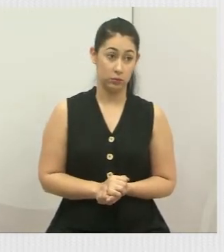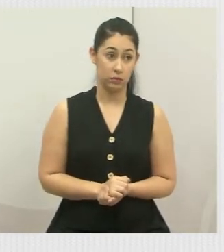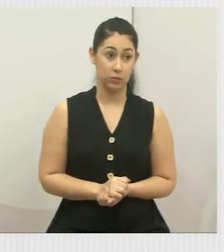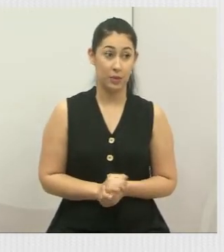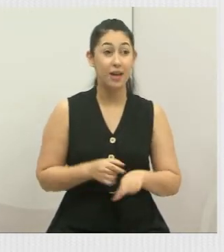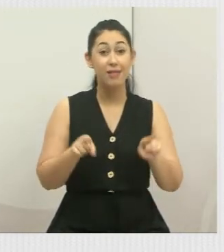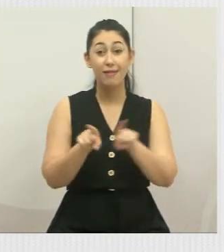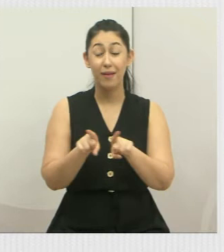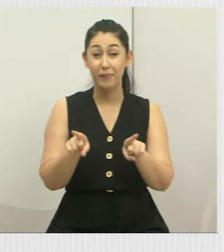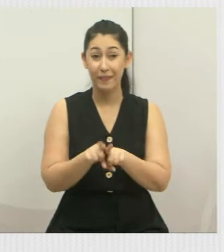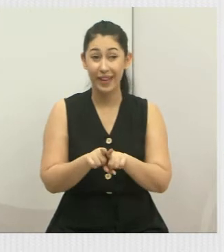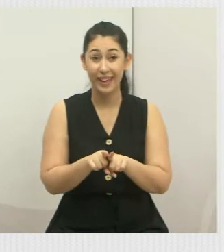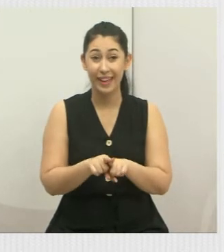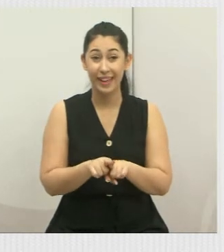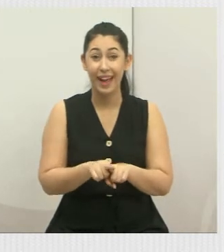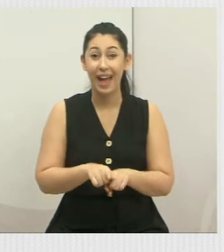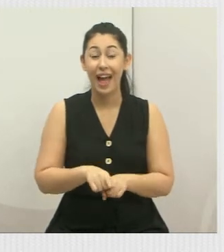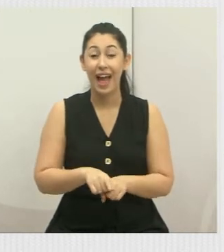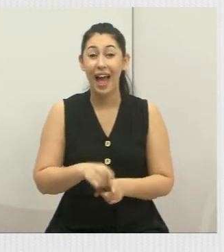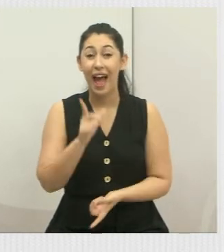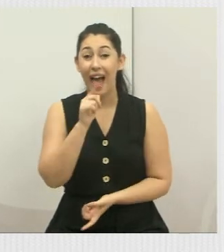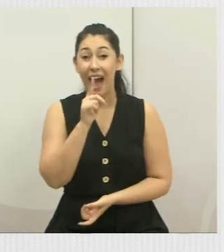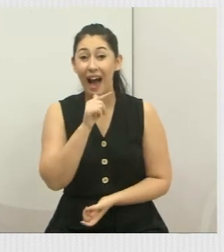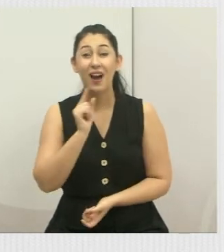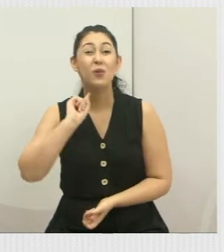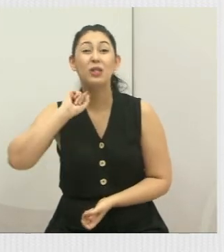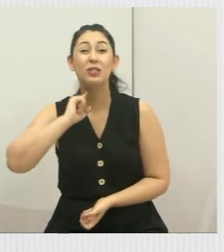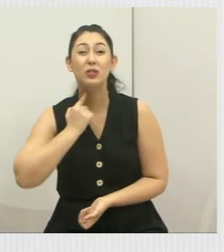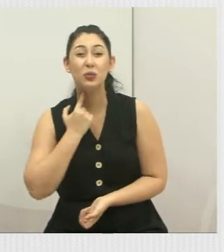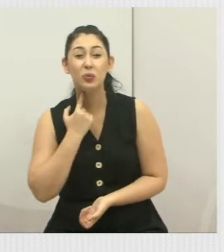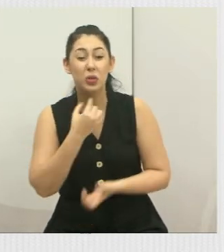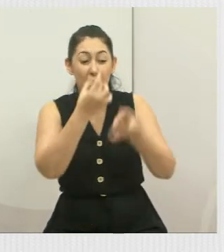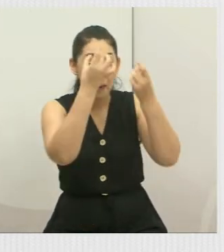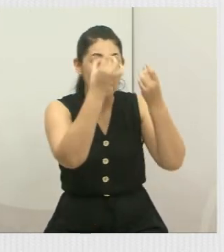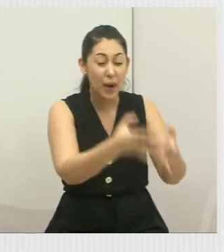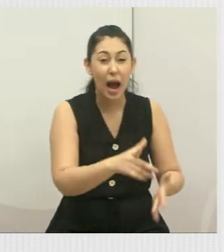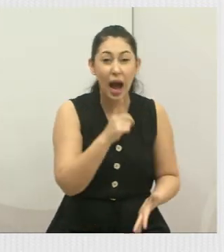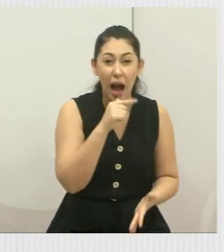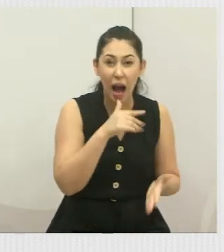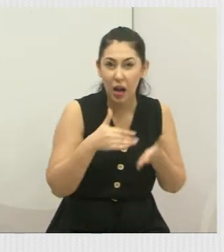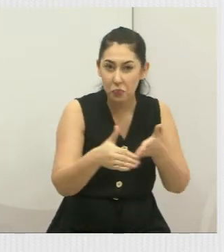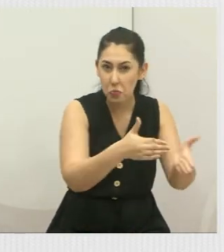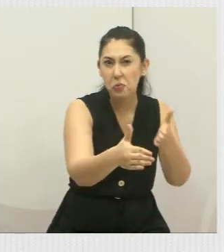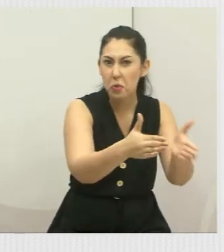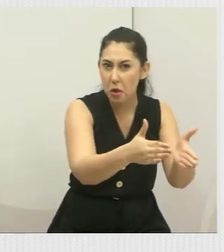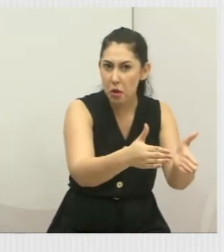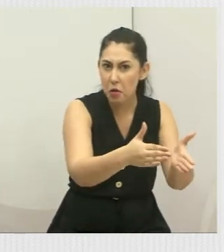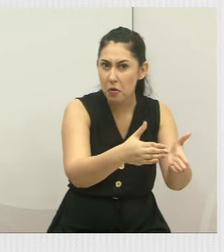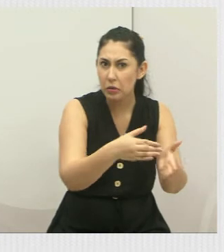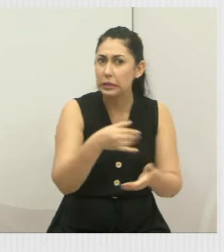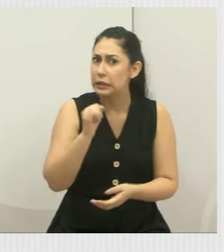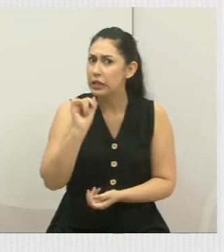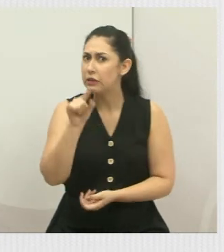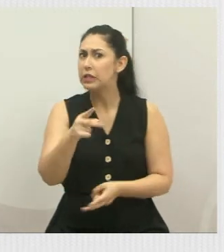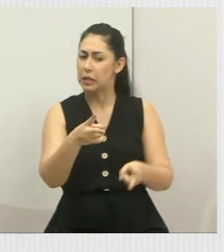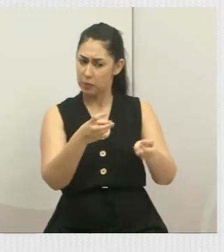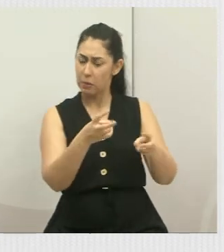Lançamento de esgoto nos rios sem tratamento. Você tem informações sobre isso? Essa seria a questão número 12.